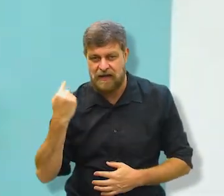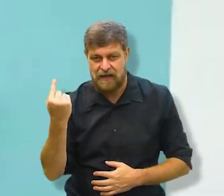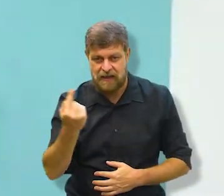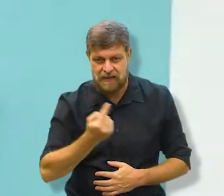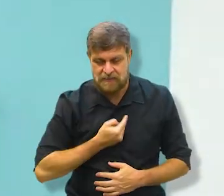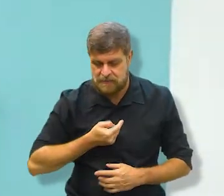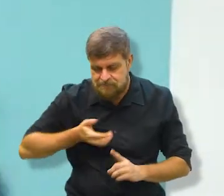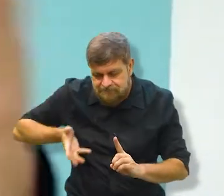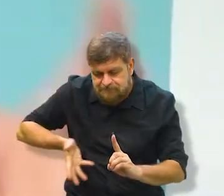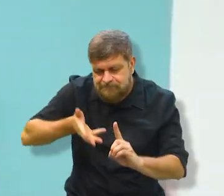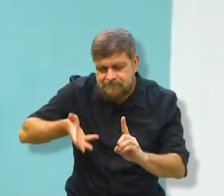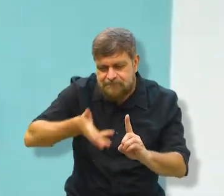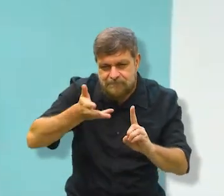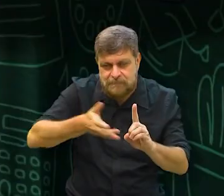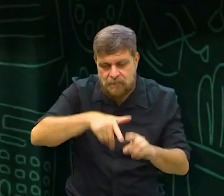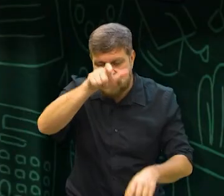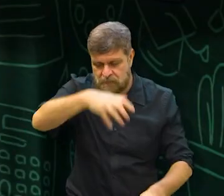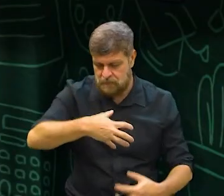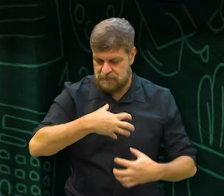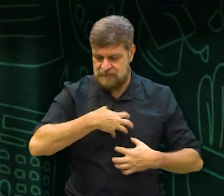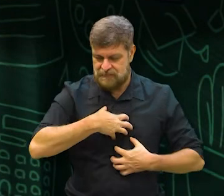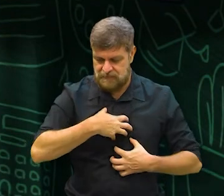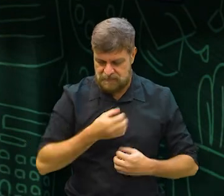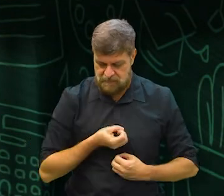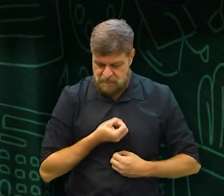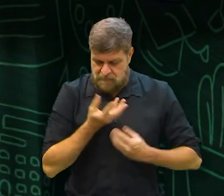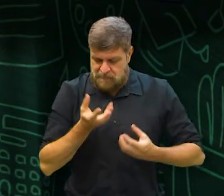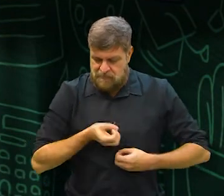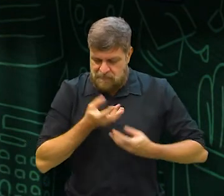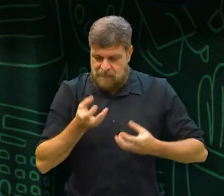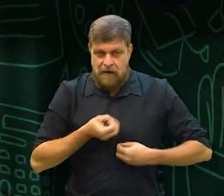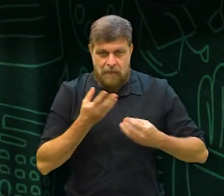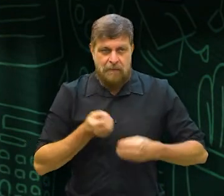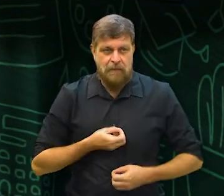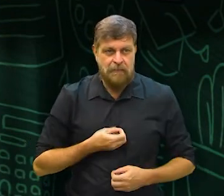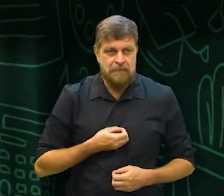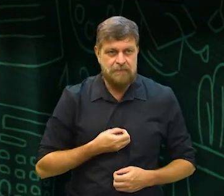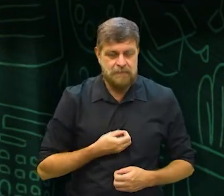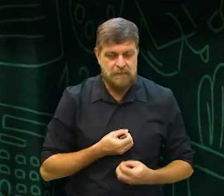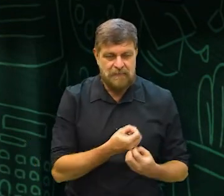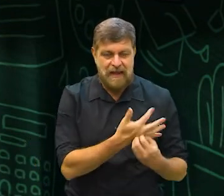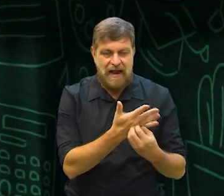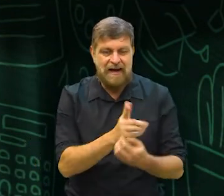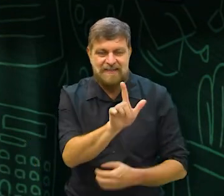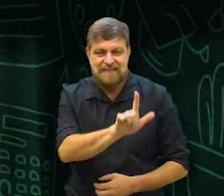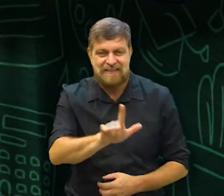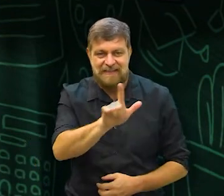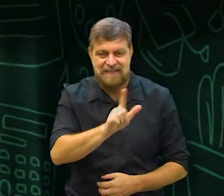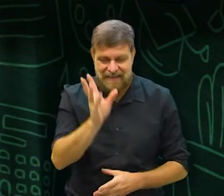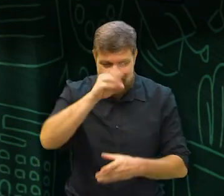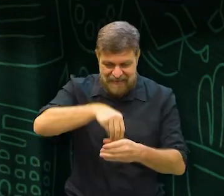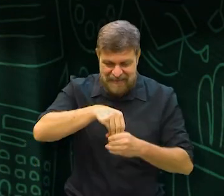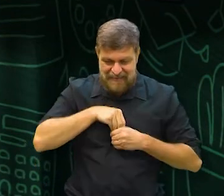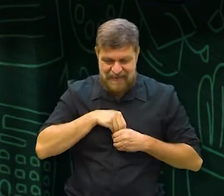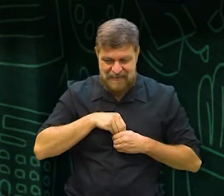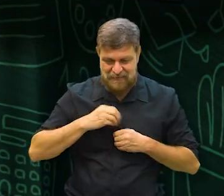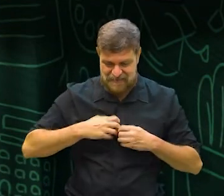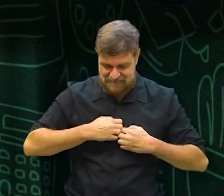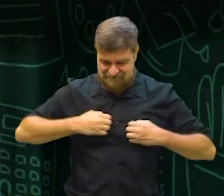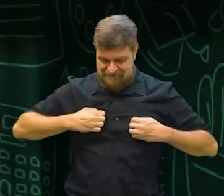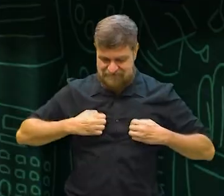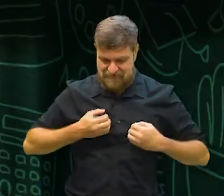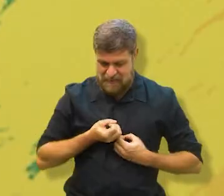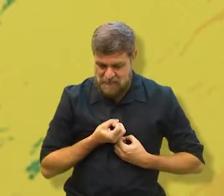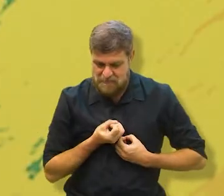fazer florescer, fazer acender esse fogo da arte literária que já existe dentro das pessoas. A gente só puxa para